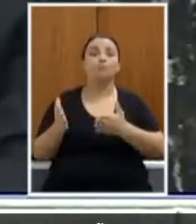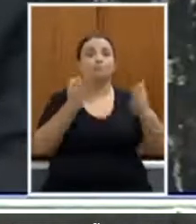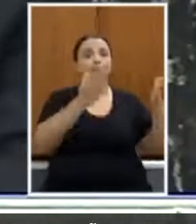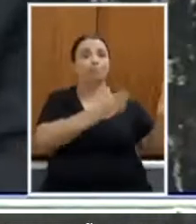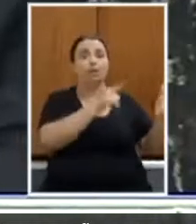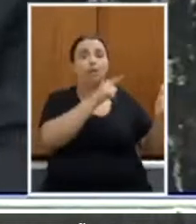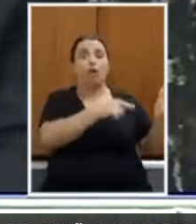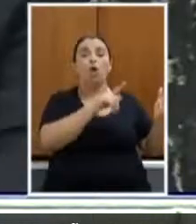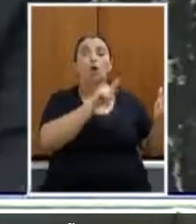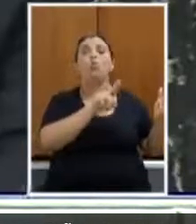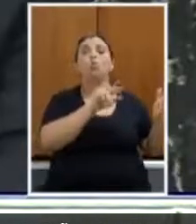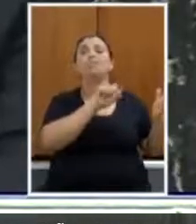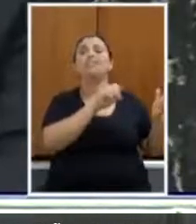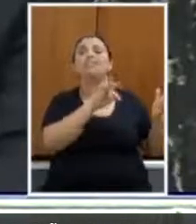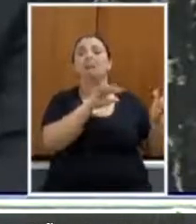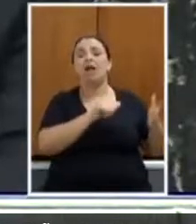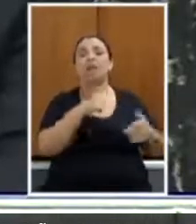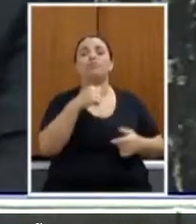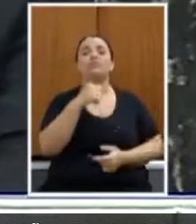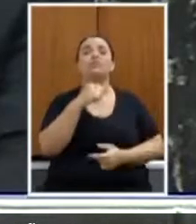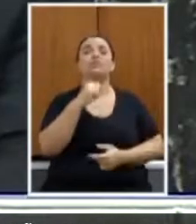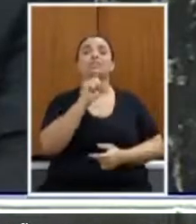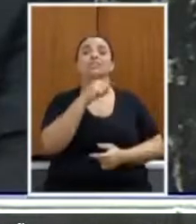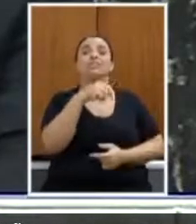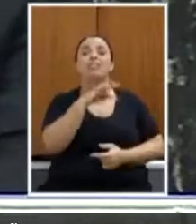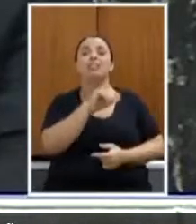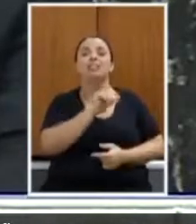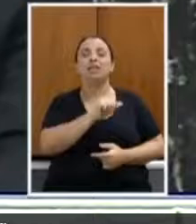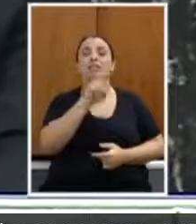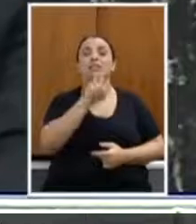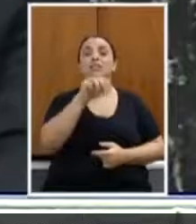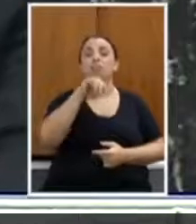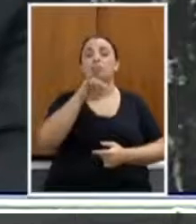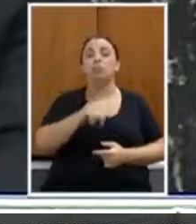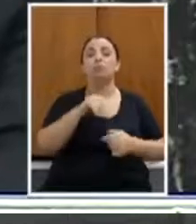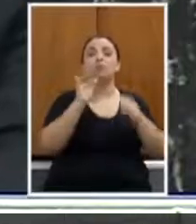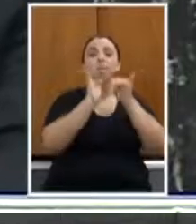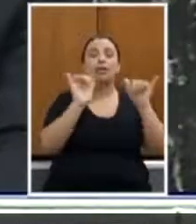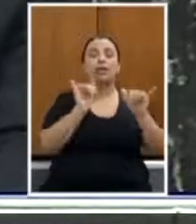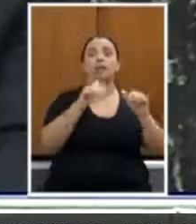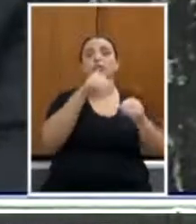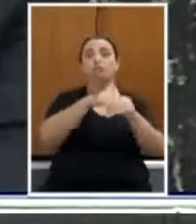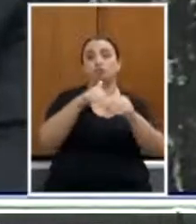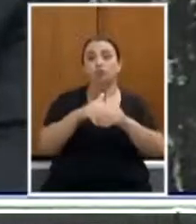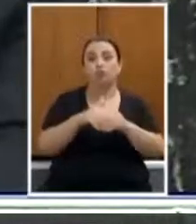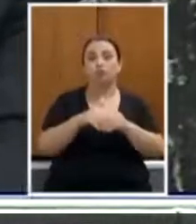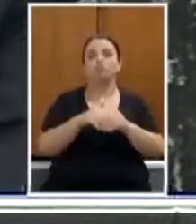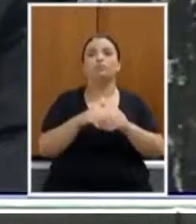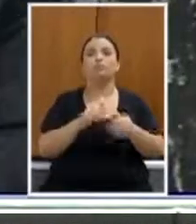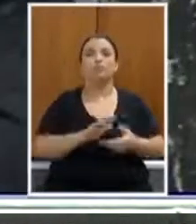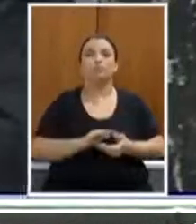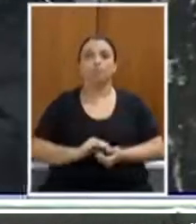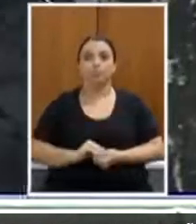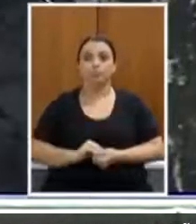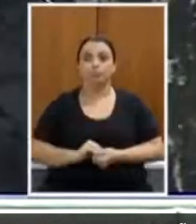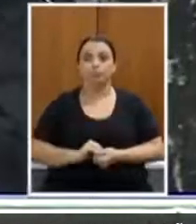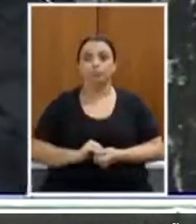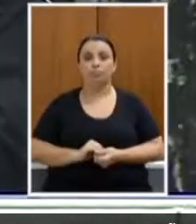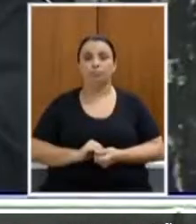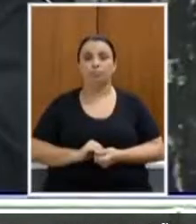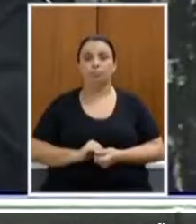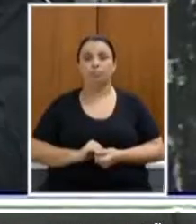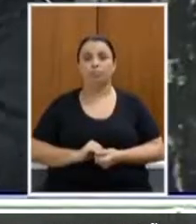Gustavo Santana, que terá o prazo de 5 minutos para a sua declaração de voto. Para o deputado Gustavo Santana.